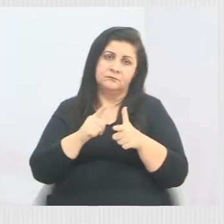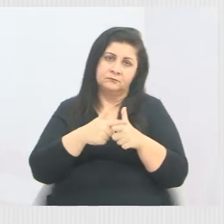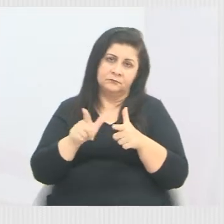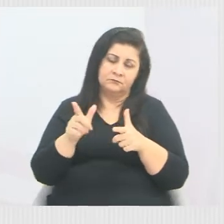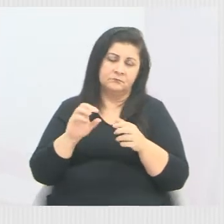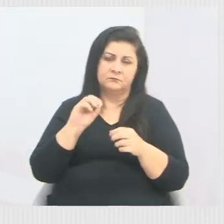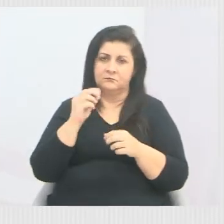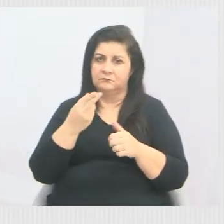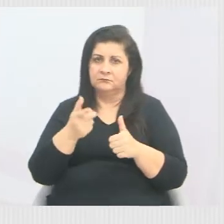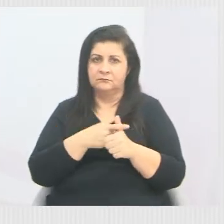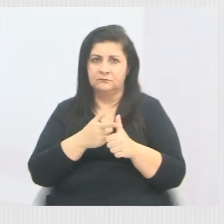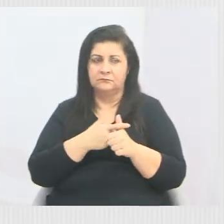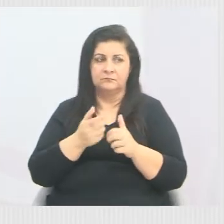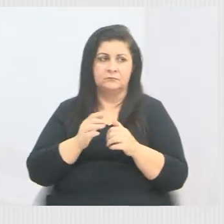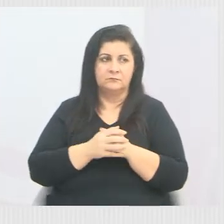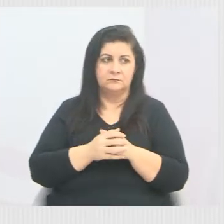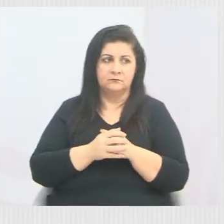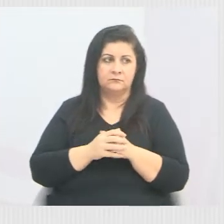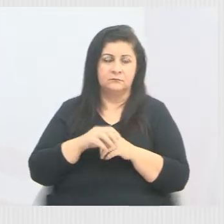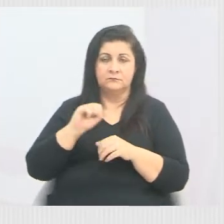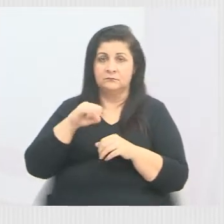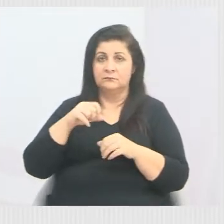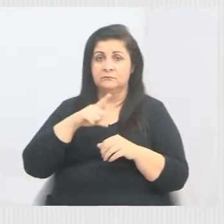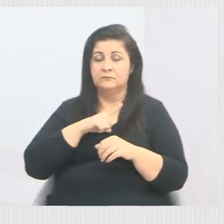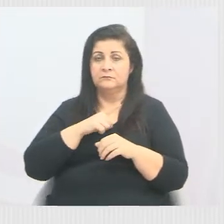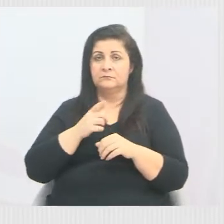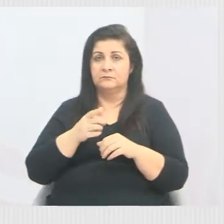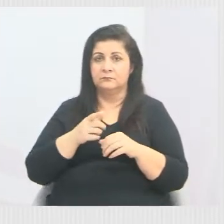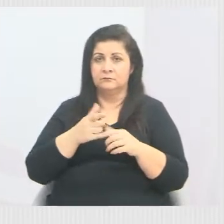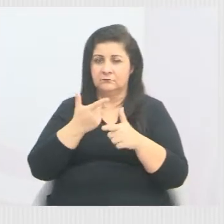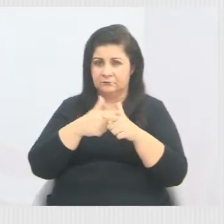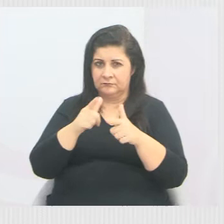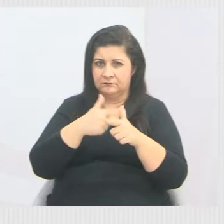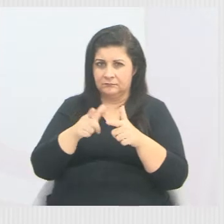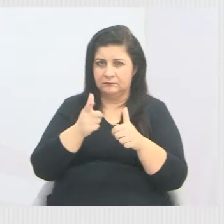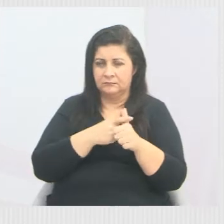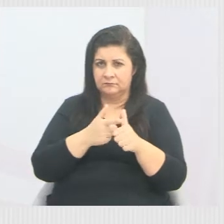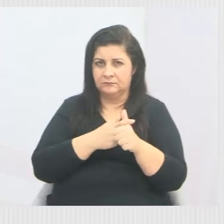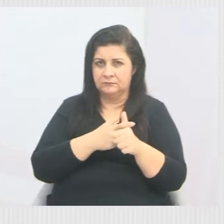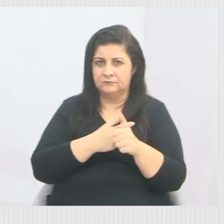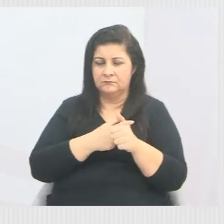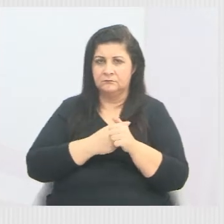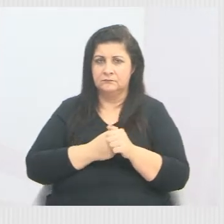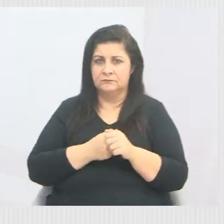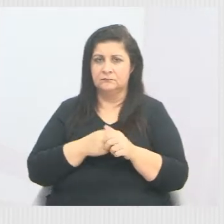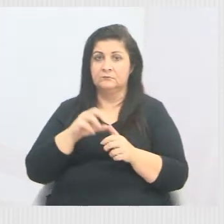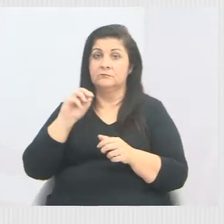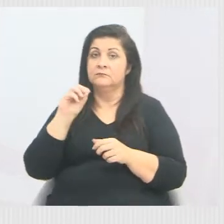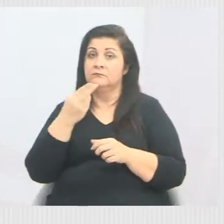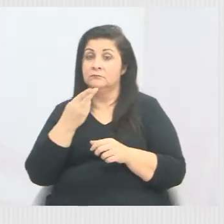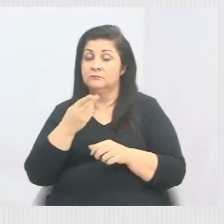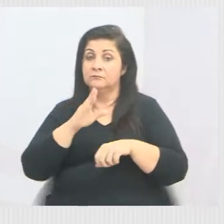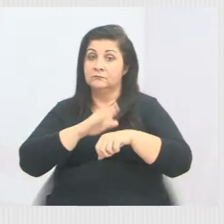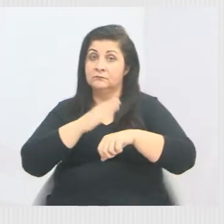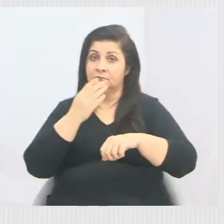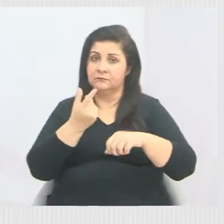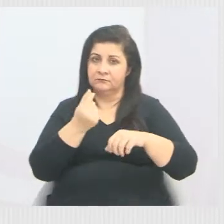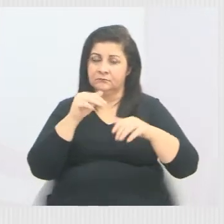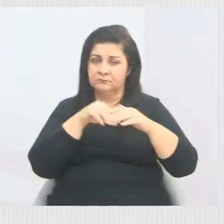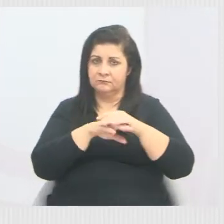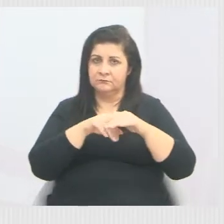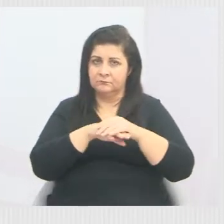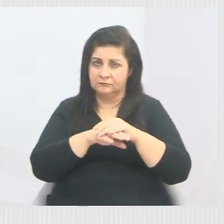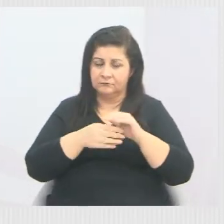carteira de aplicação. O rendimento que tem da sua dívida, da sua aplicação, ou os juros que você paga da